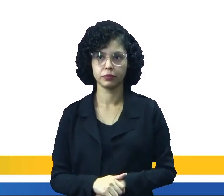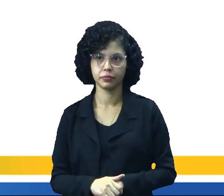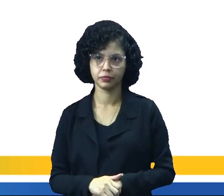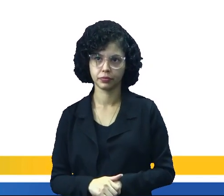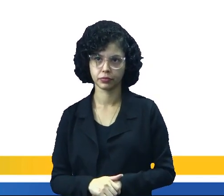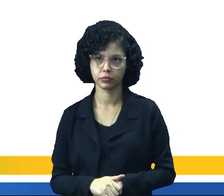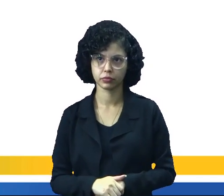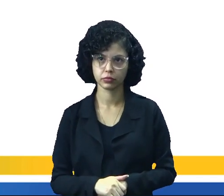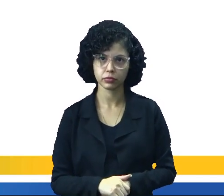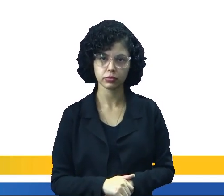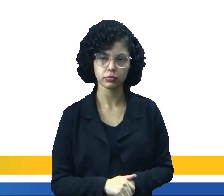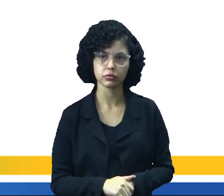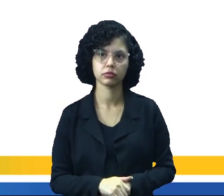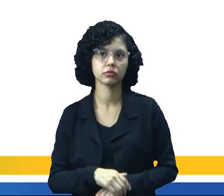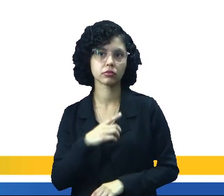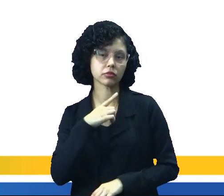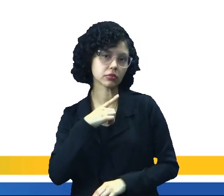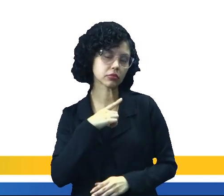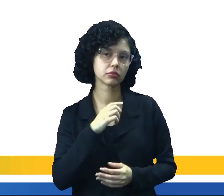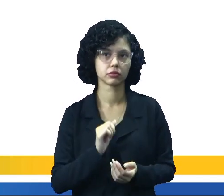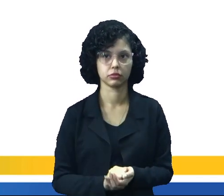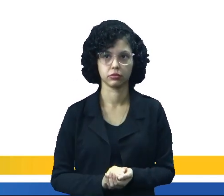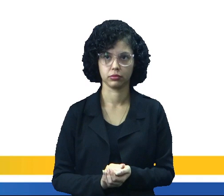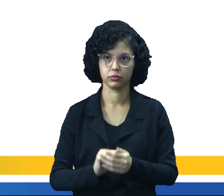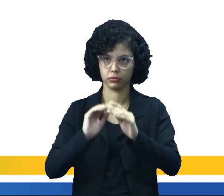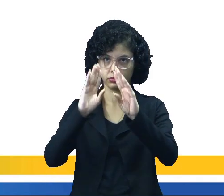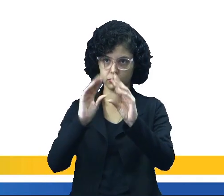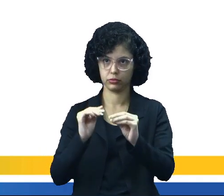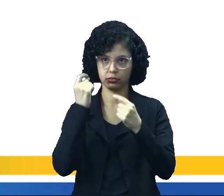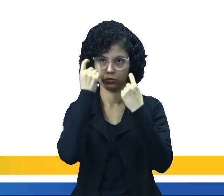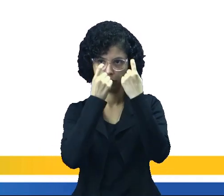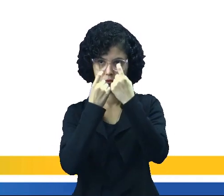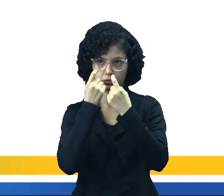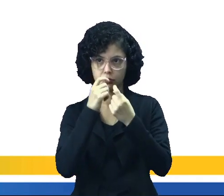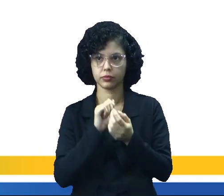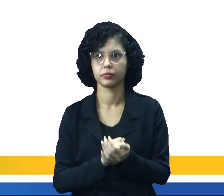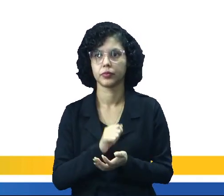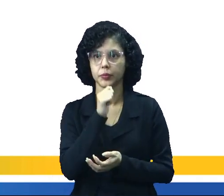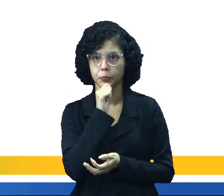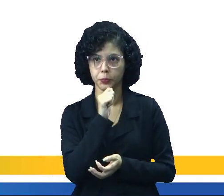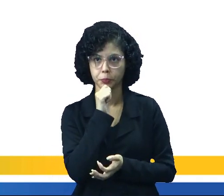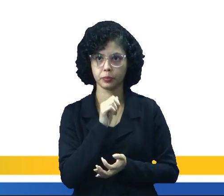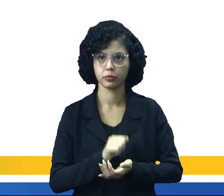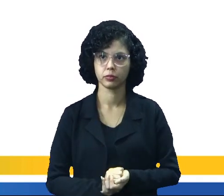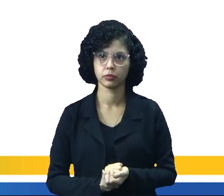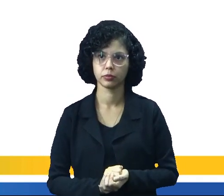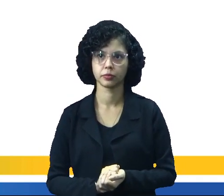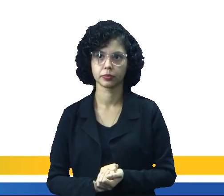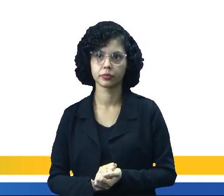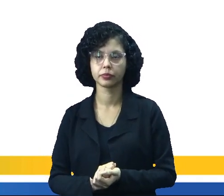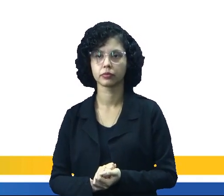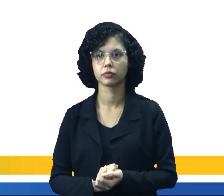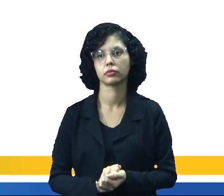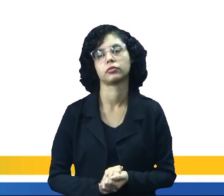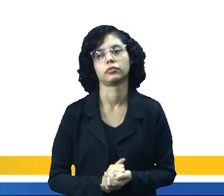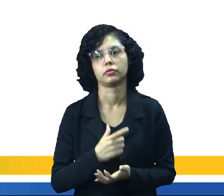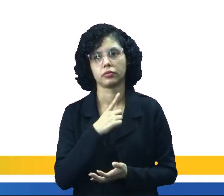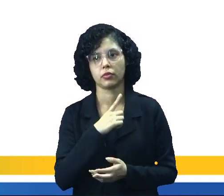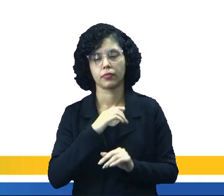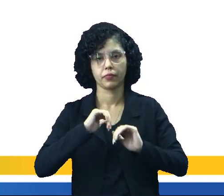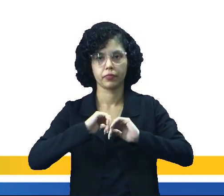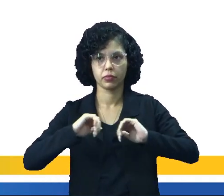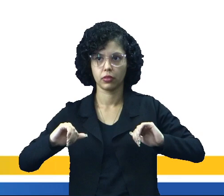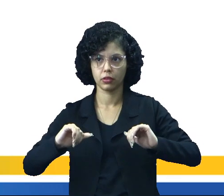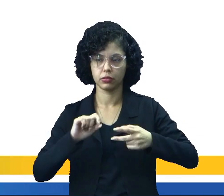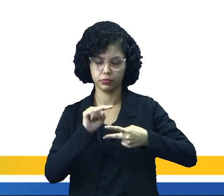Aqui nós temos o abstracionismo expressivo, tá? Com Kandinsky, ele se divide